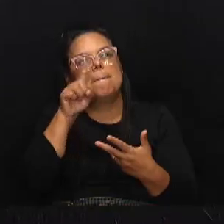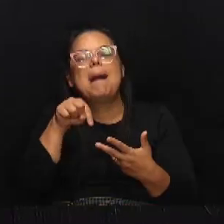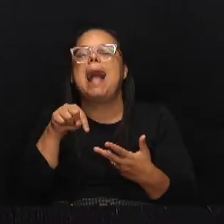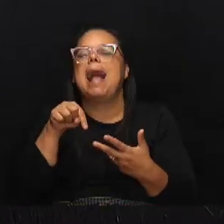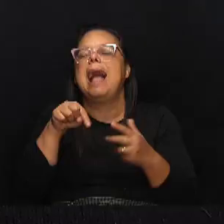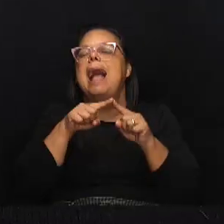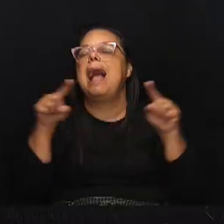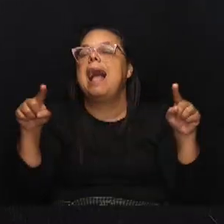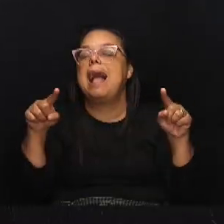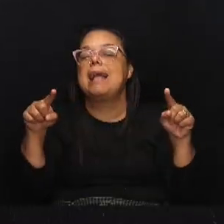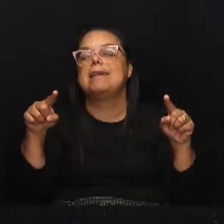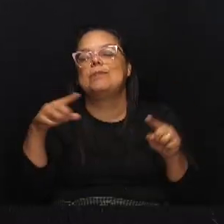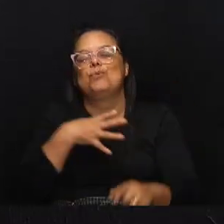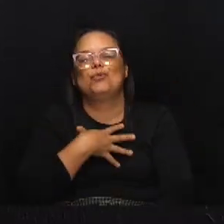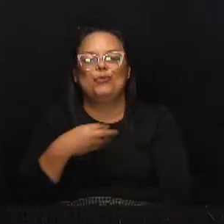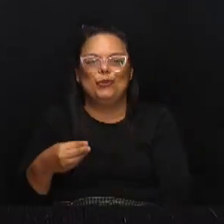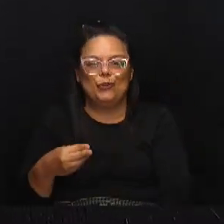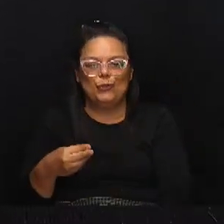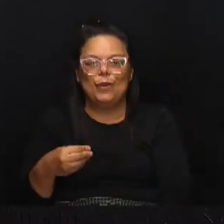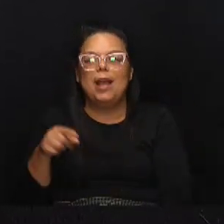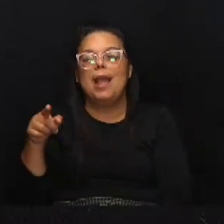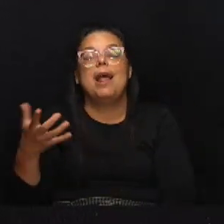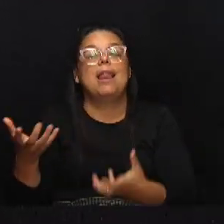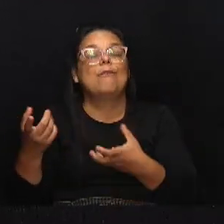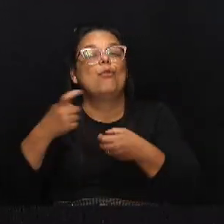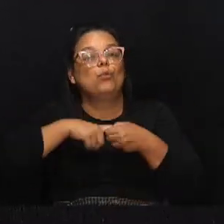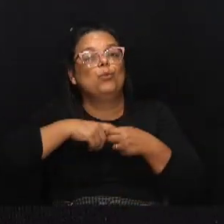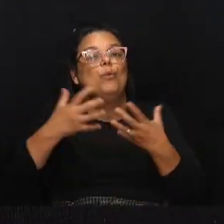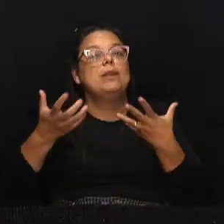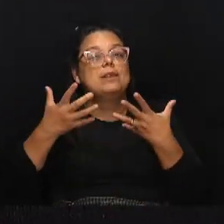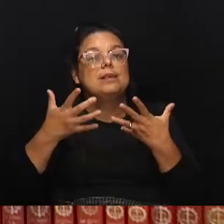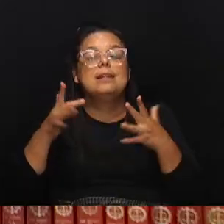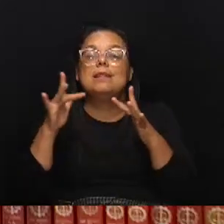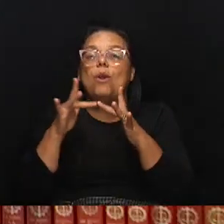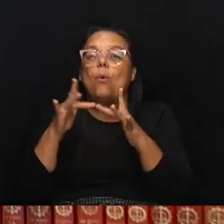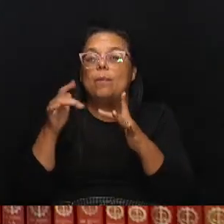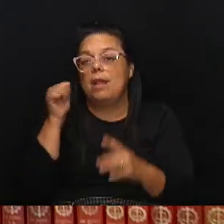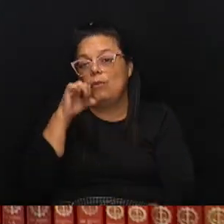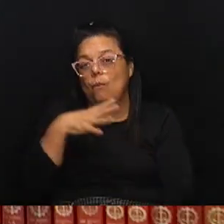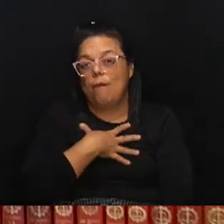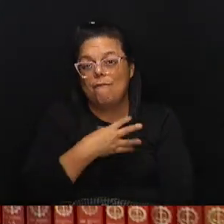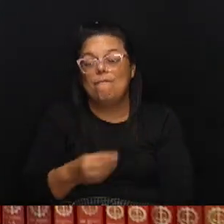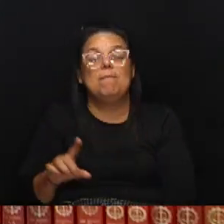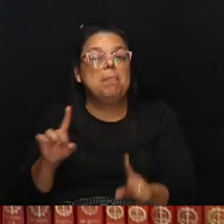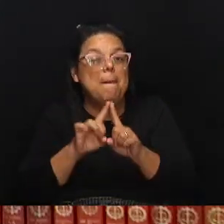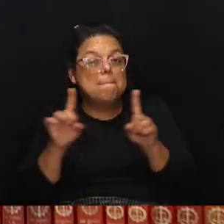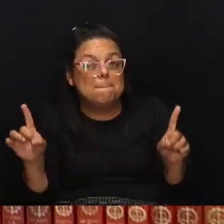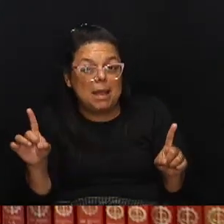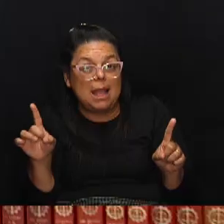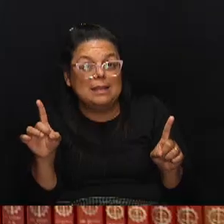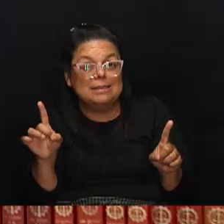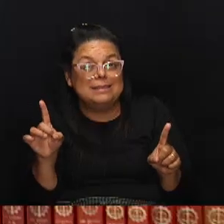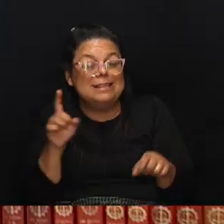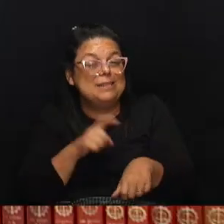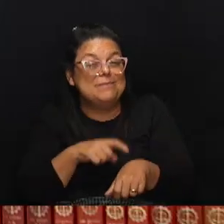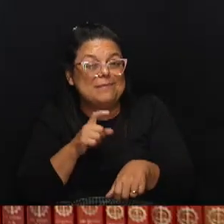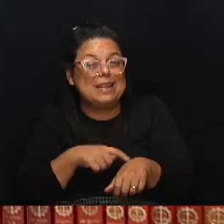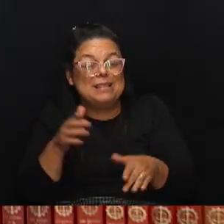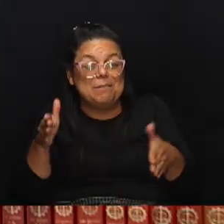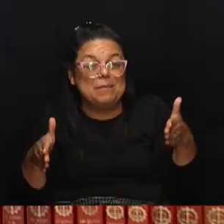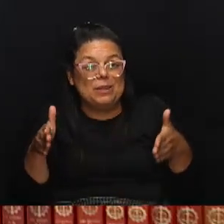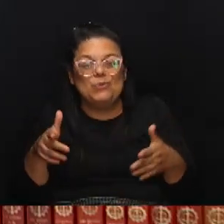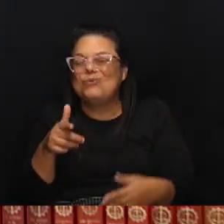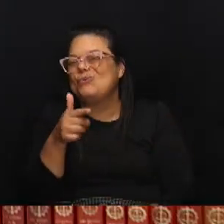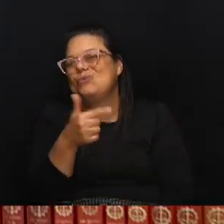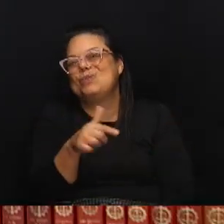Ela retornou, ela queria ter contato novamente com a sua filha, só que exatamente nesse momento já não estava mais